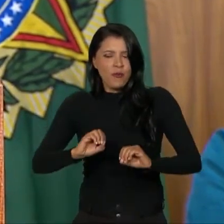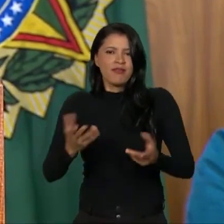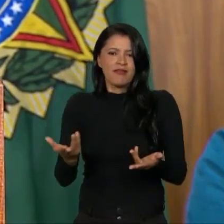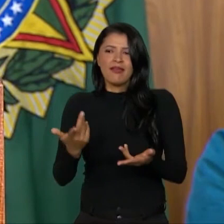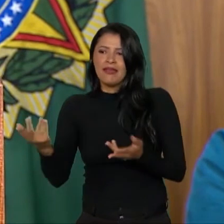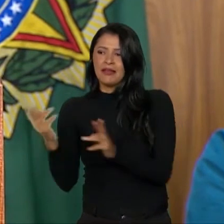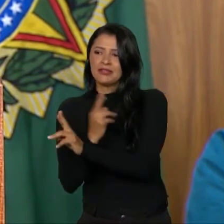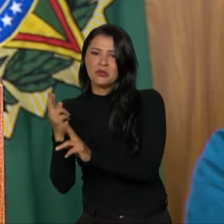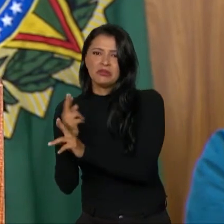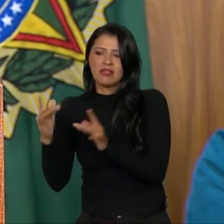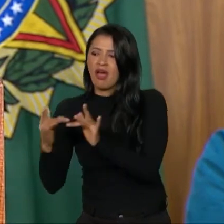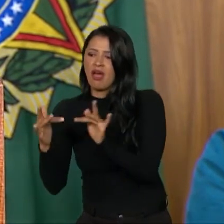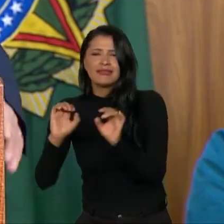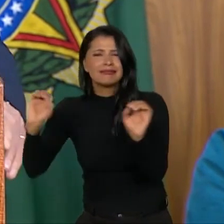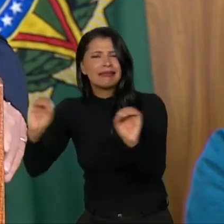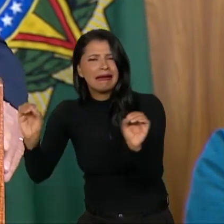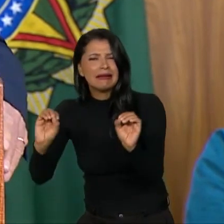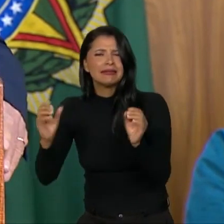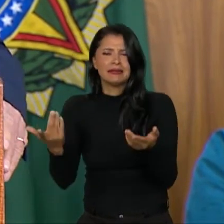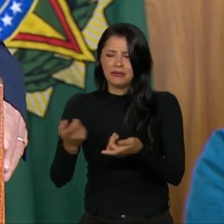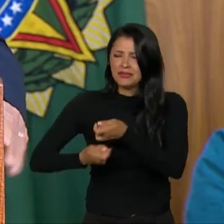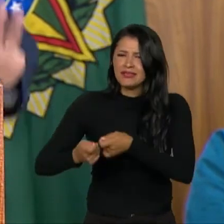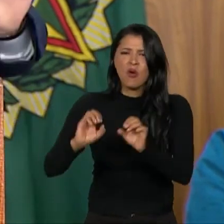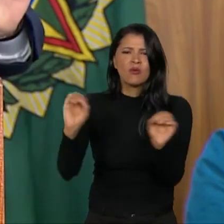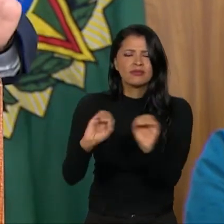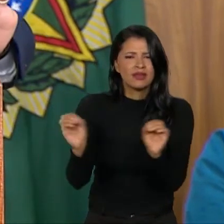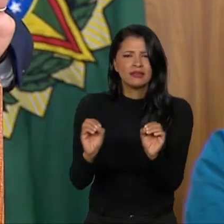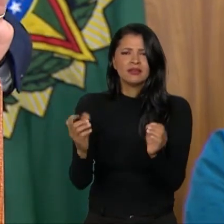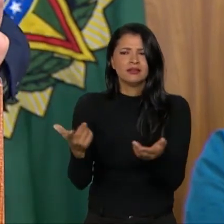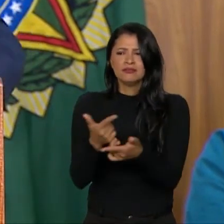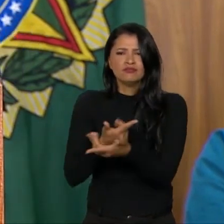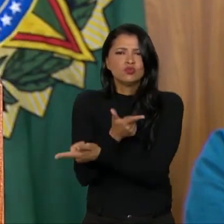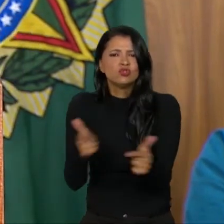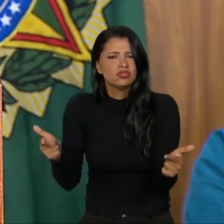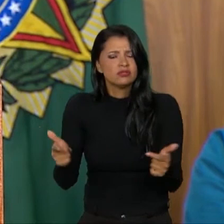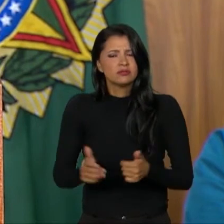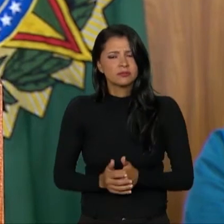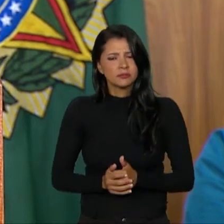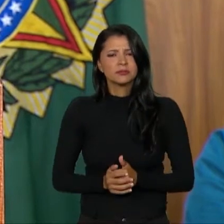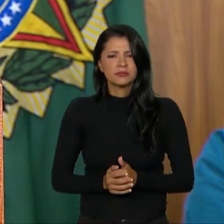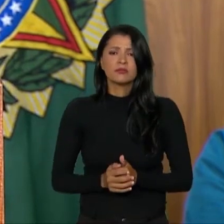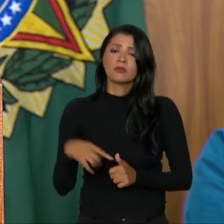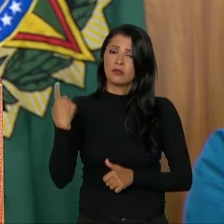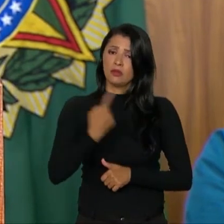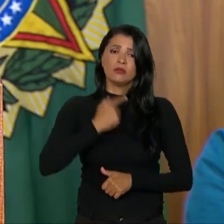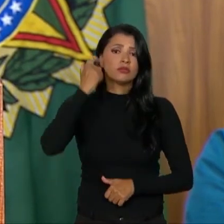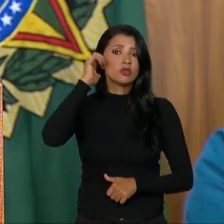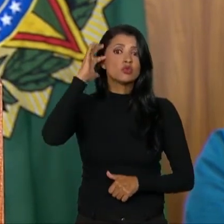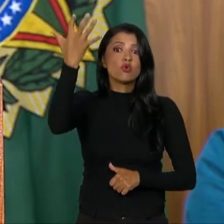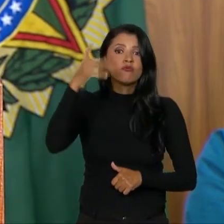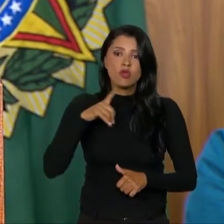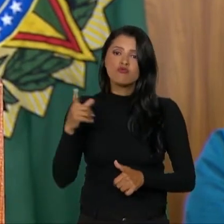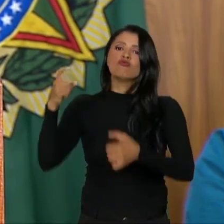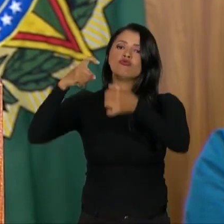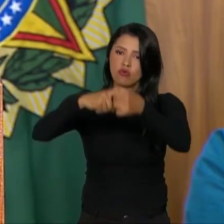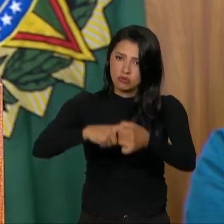relações internacionais e da sua relação comercial. Fora. Nós resolvemos, então,